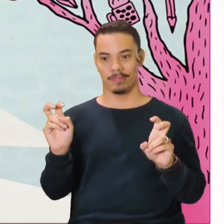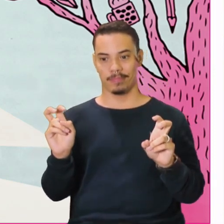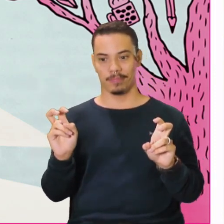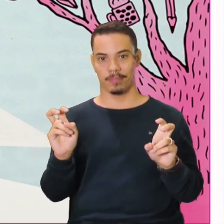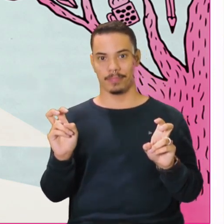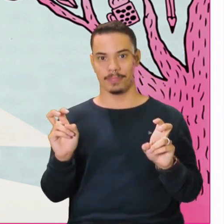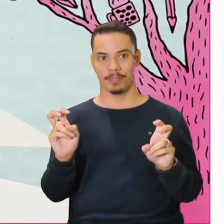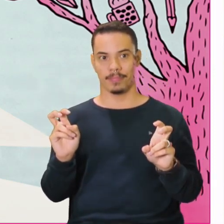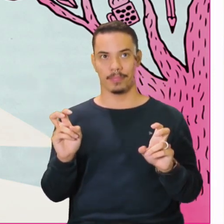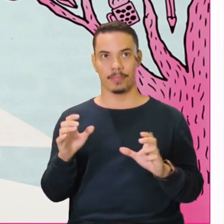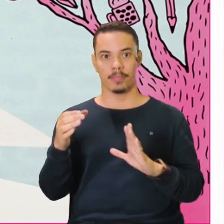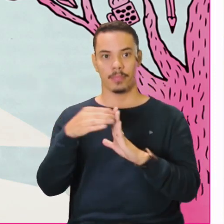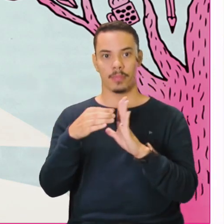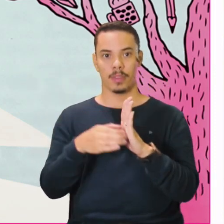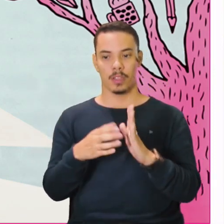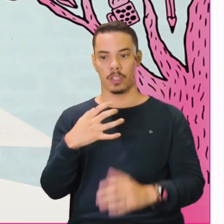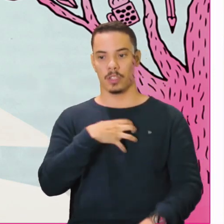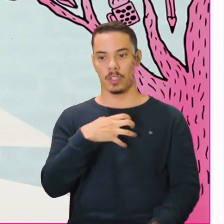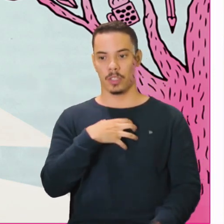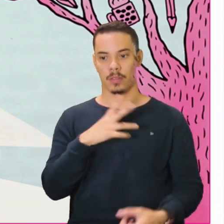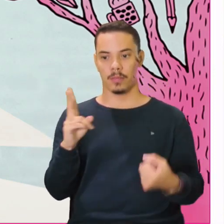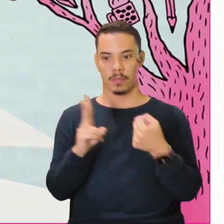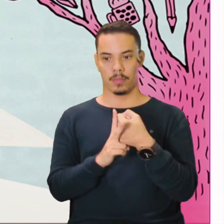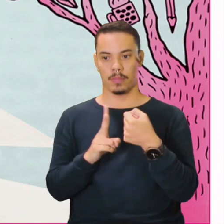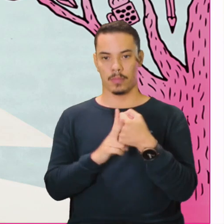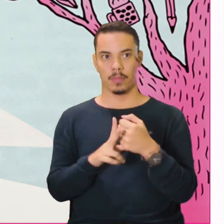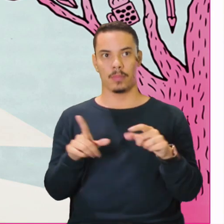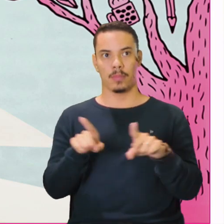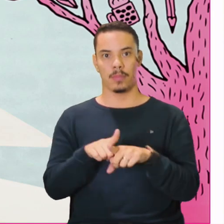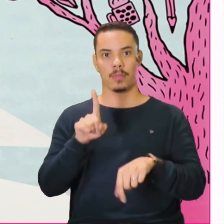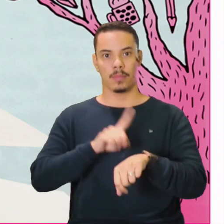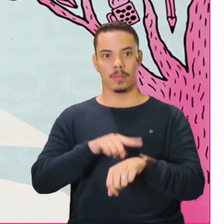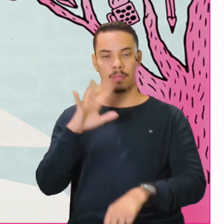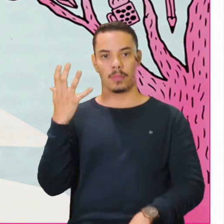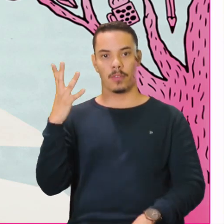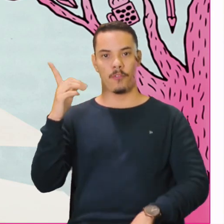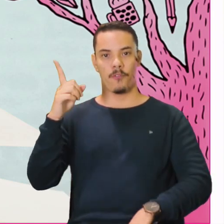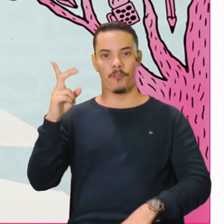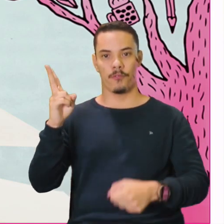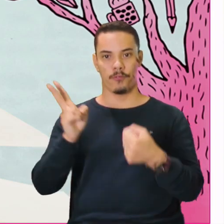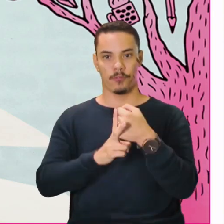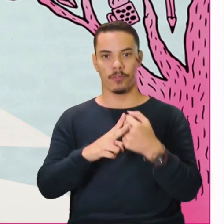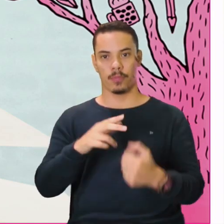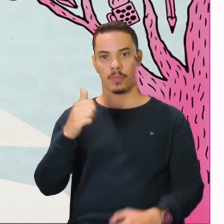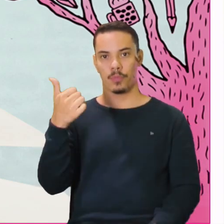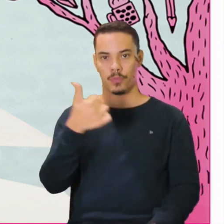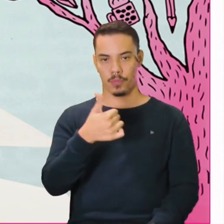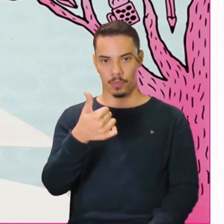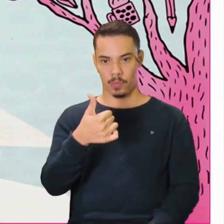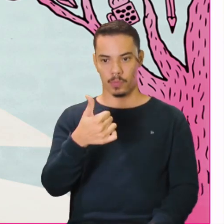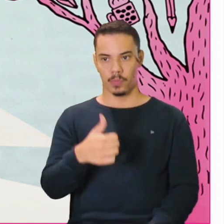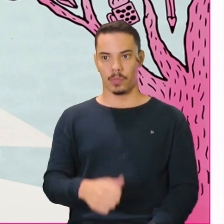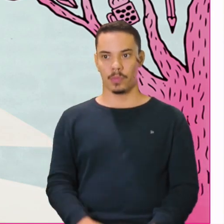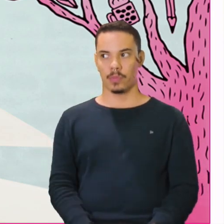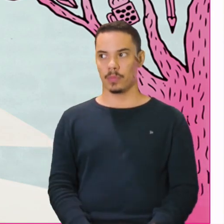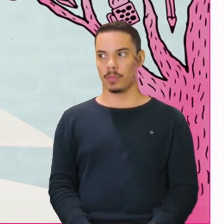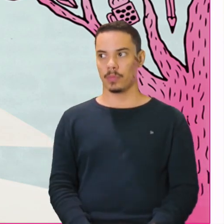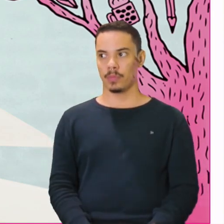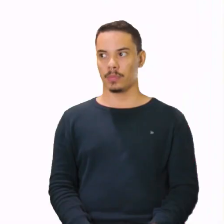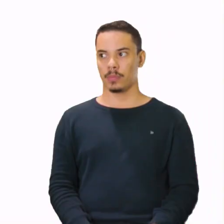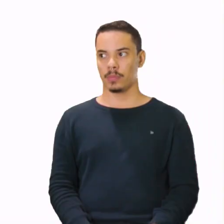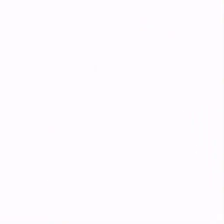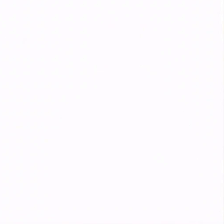Emprego dos modos verbais e tempos verbais 1. Significa que vai